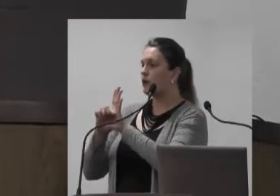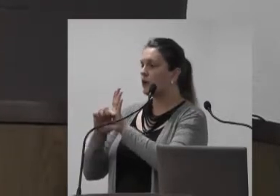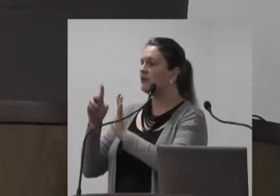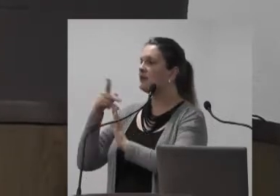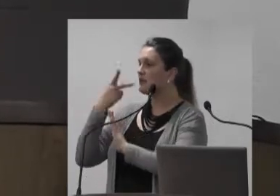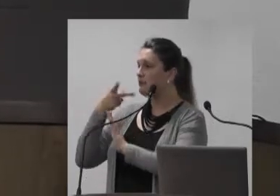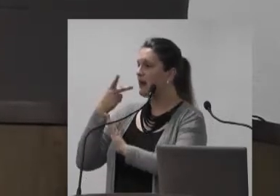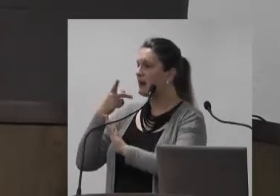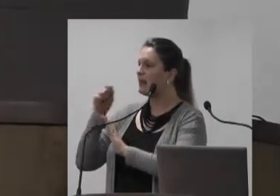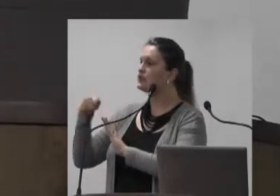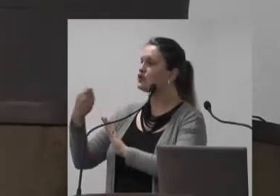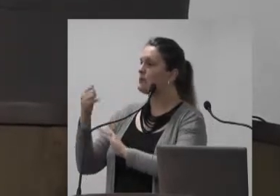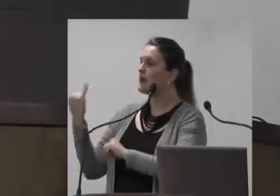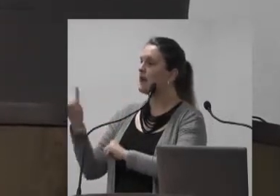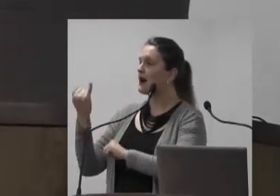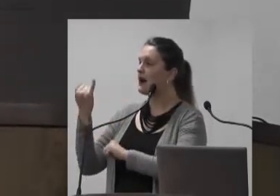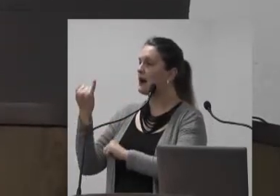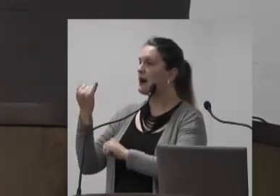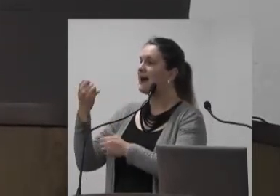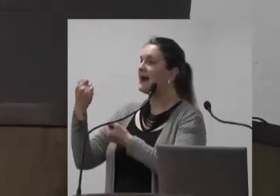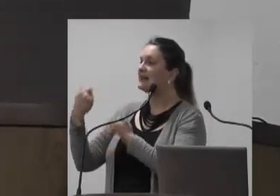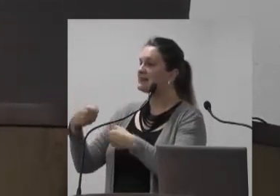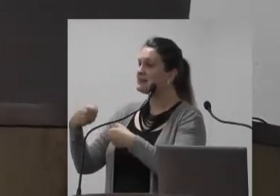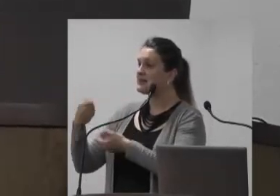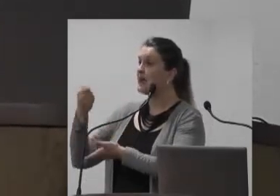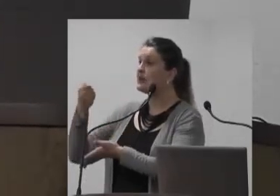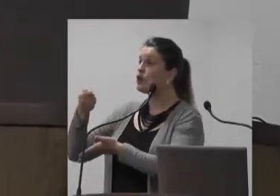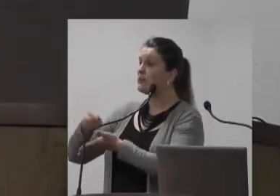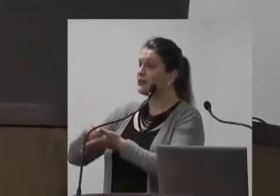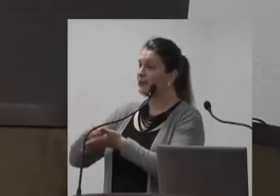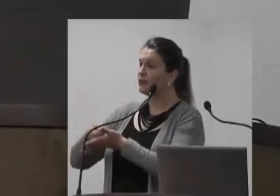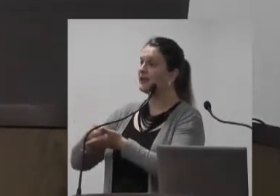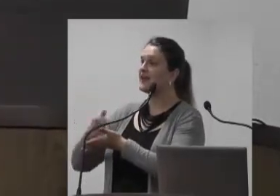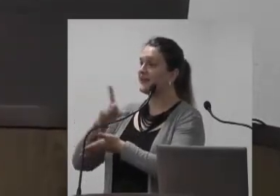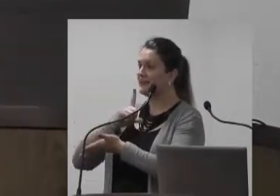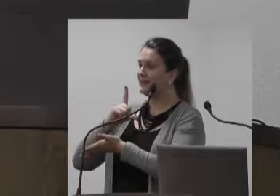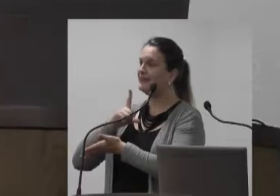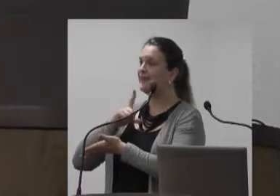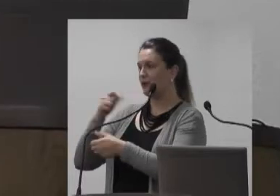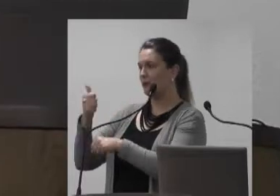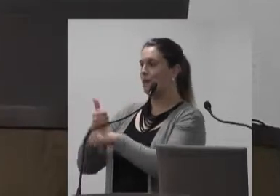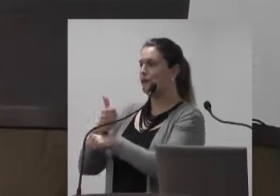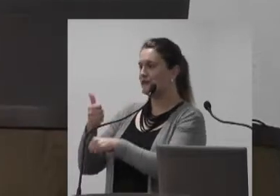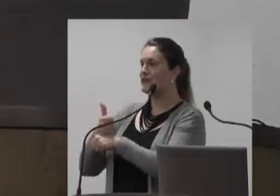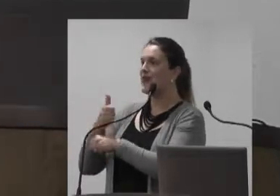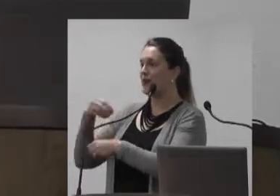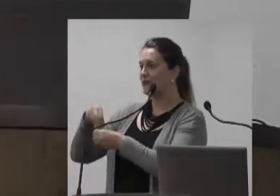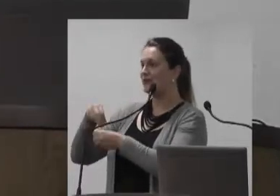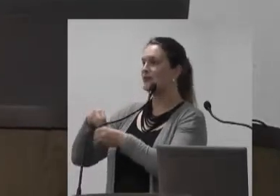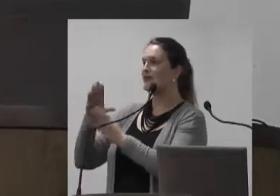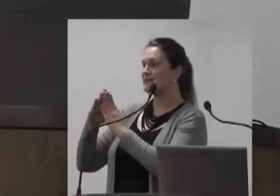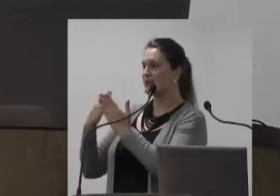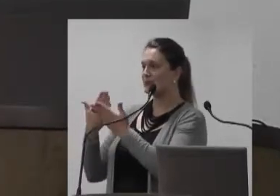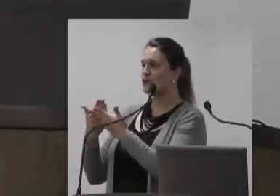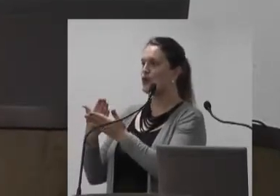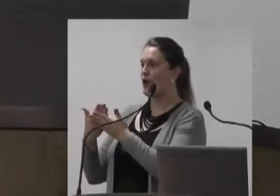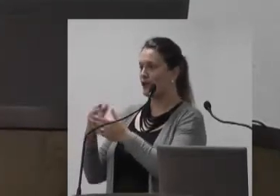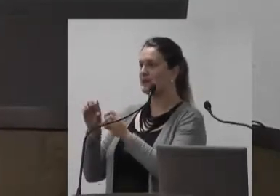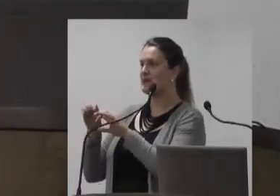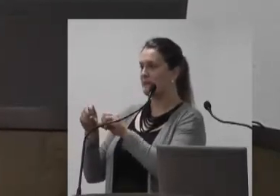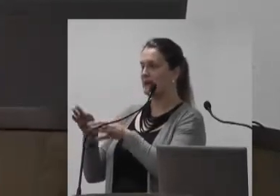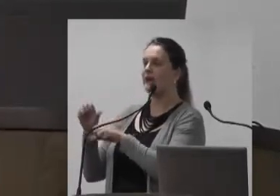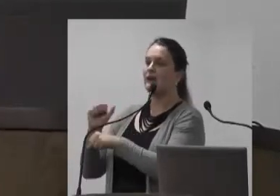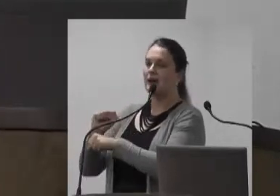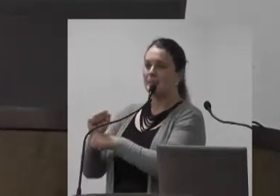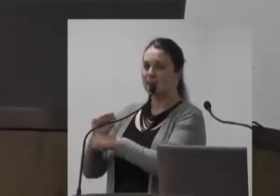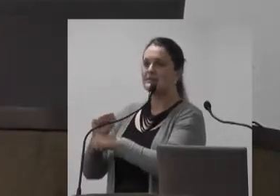esse recorte que fala sobre a necessidade e obrigatoriedade de ter um profissional dentro das